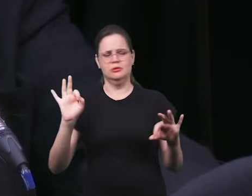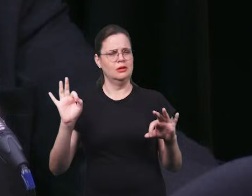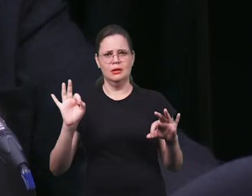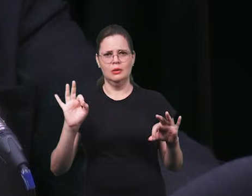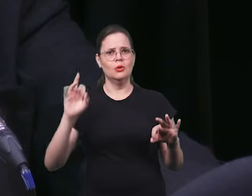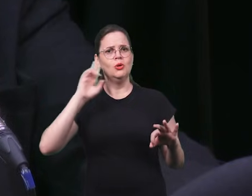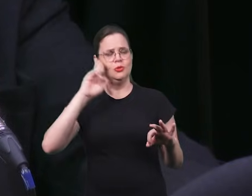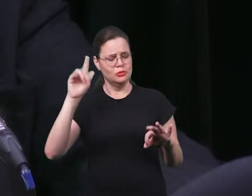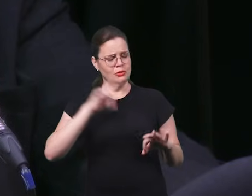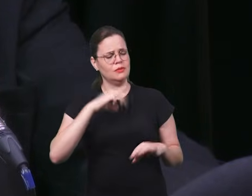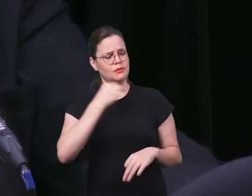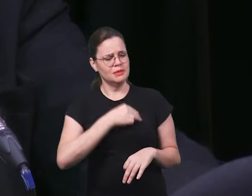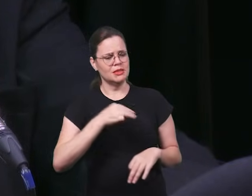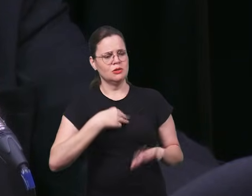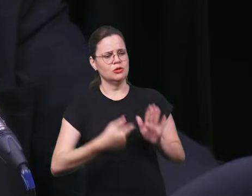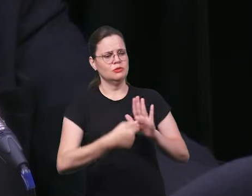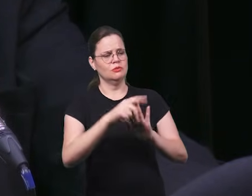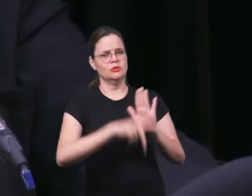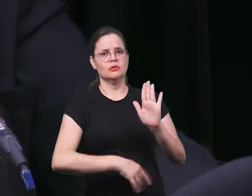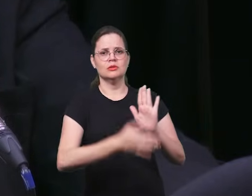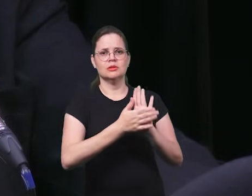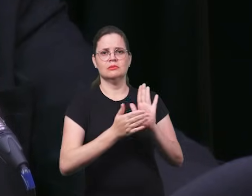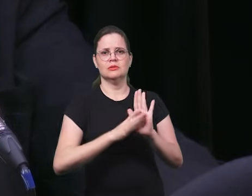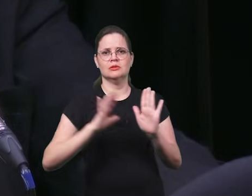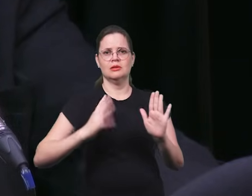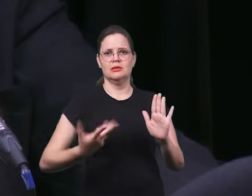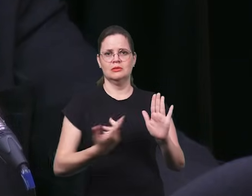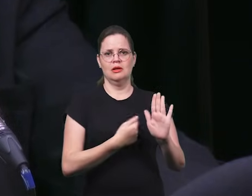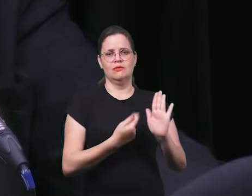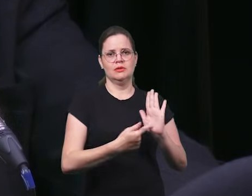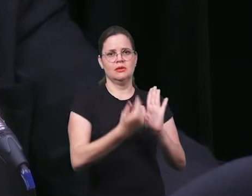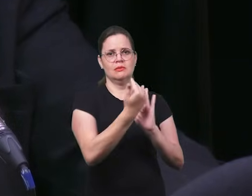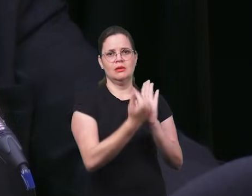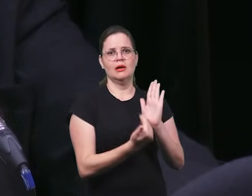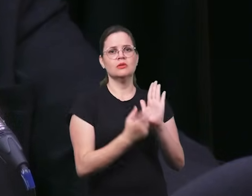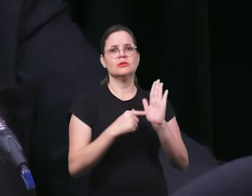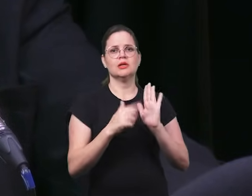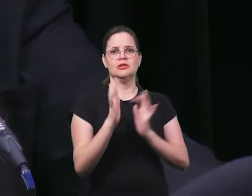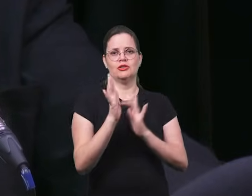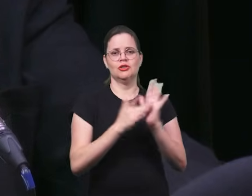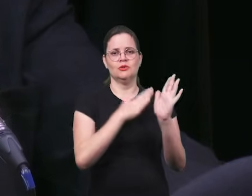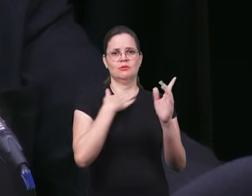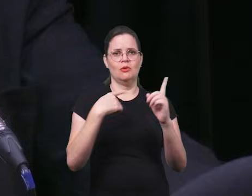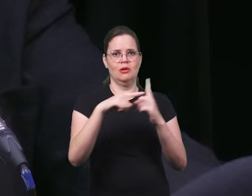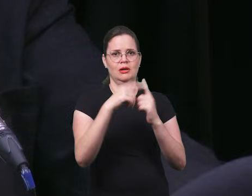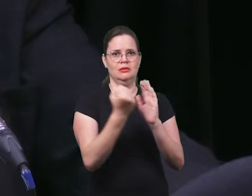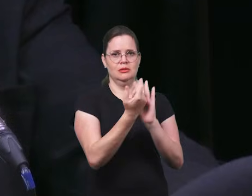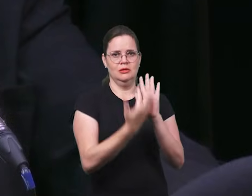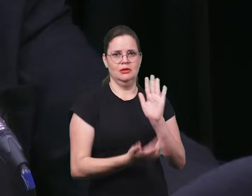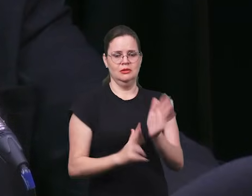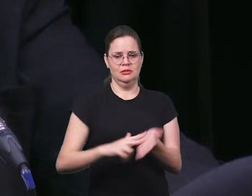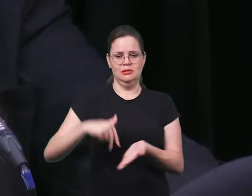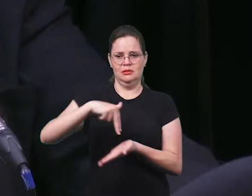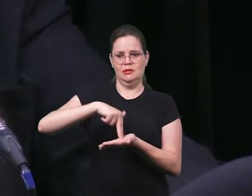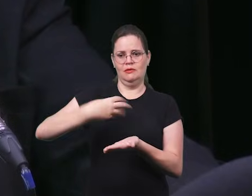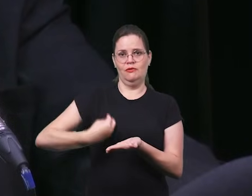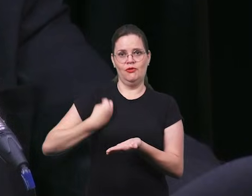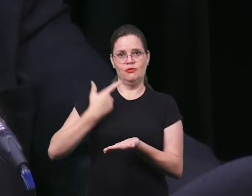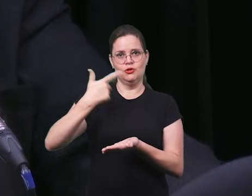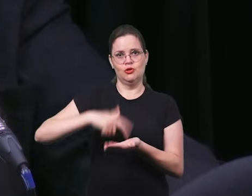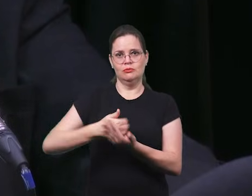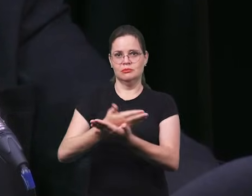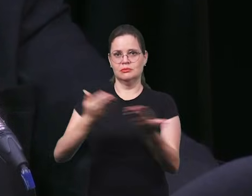proporcionou esse caminho maravilhoso que foi a morte e a ressurreição de Jesus, para que nós retornássemos para essa